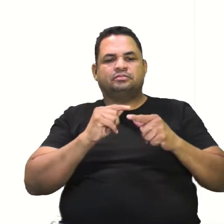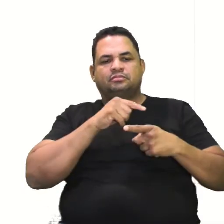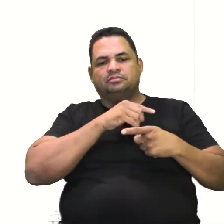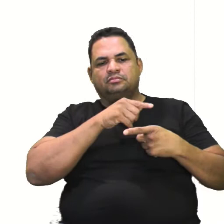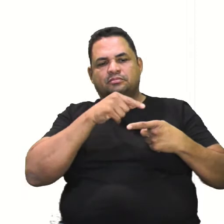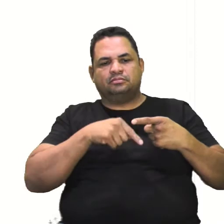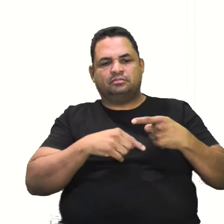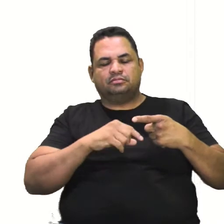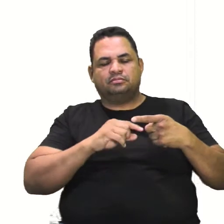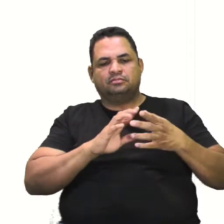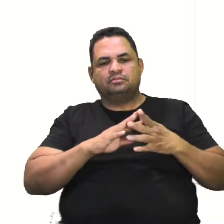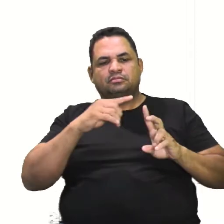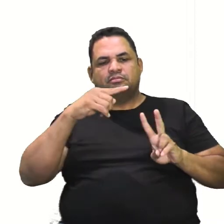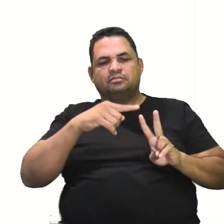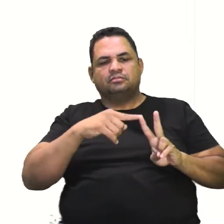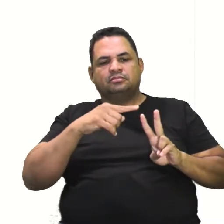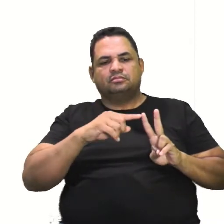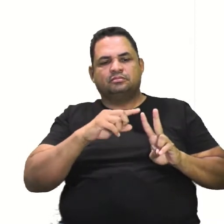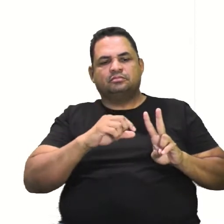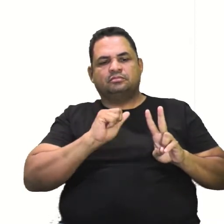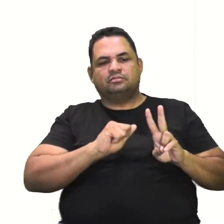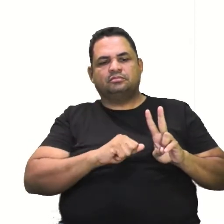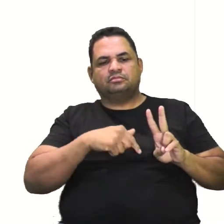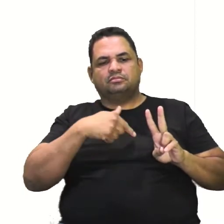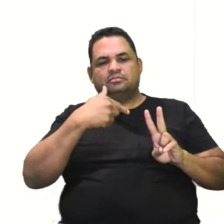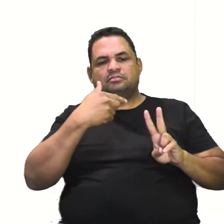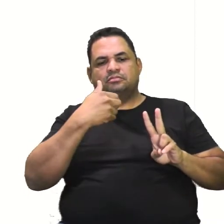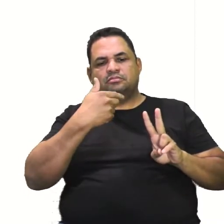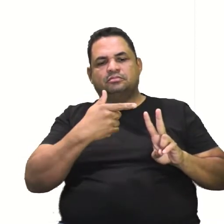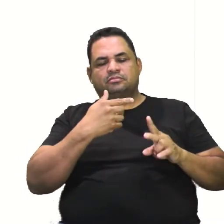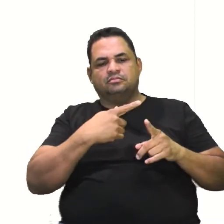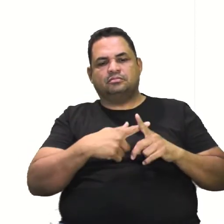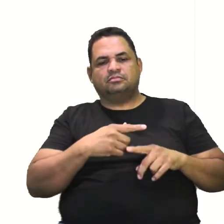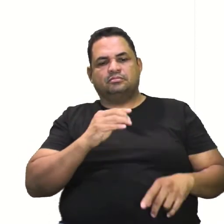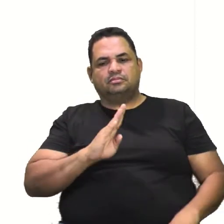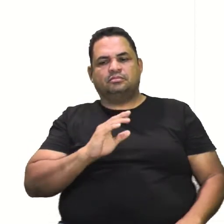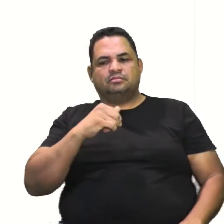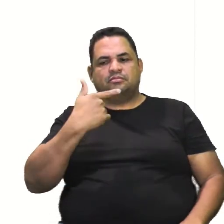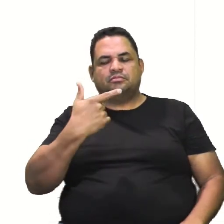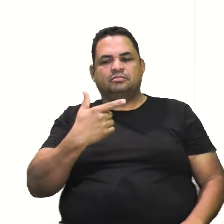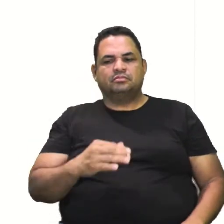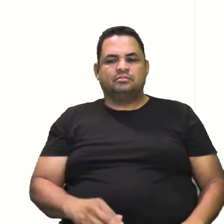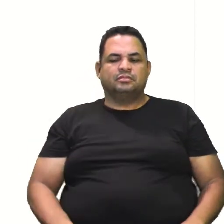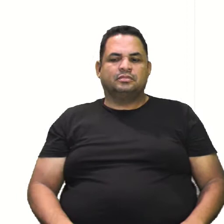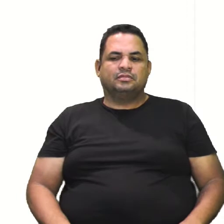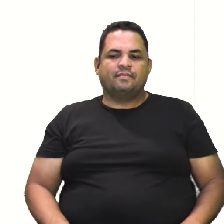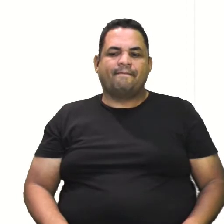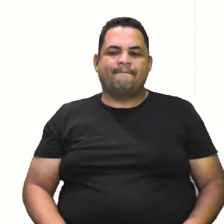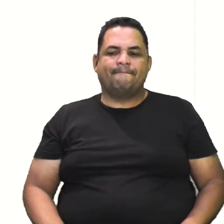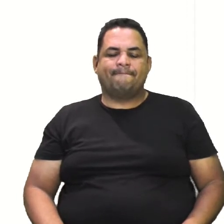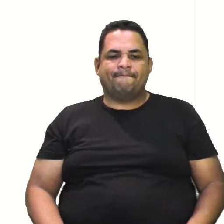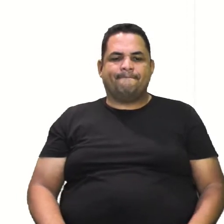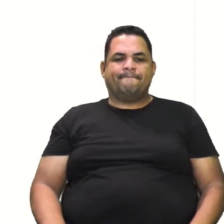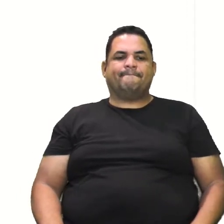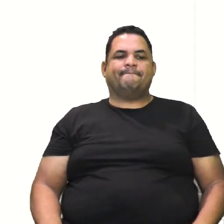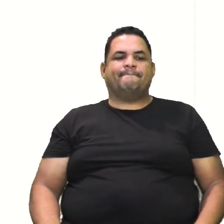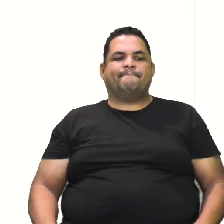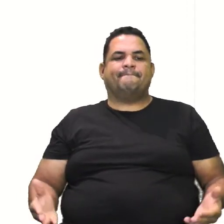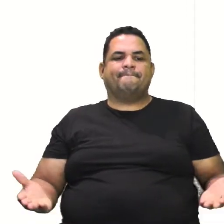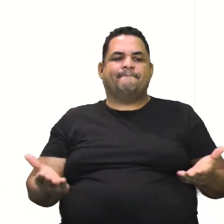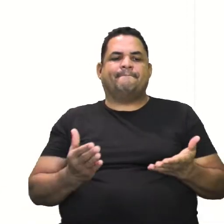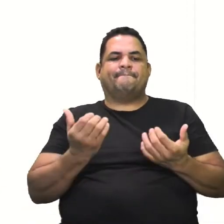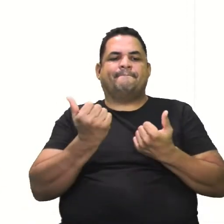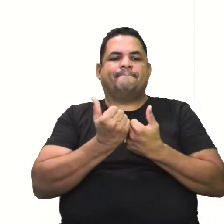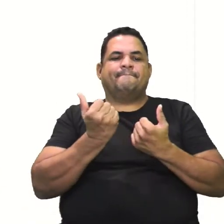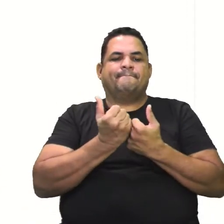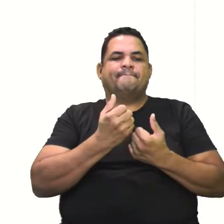tudo sobre a raiz quadrada de A ao quadrado mais B ao quadrado. Certo? Isso, certinho. Vamos lá então, agora a gente vai